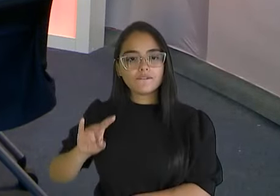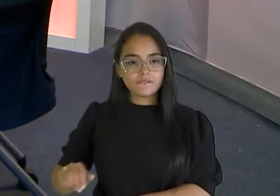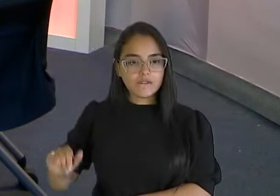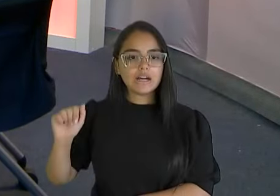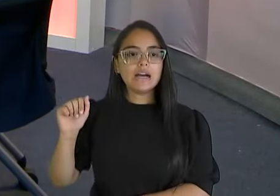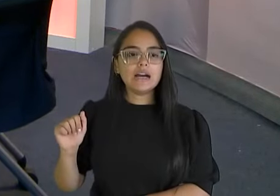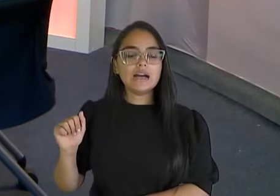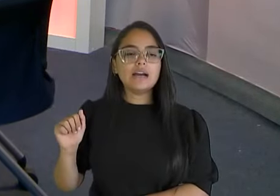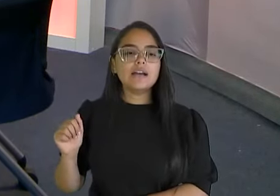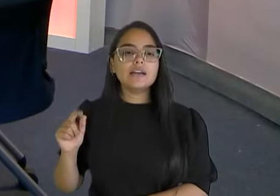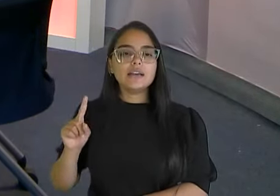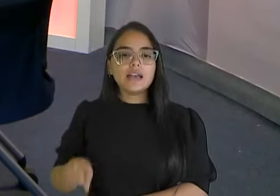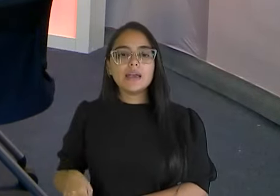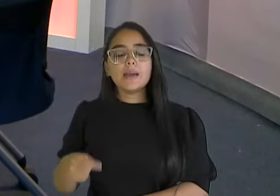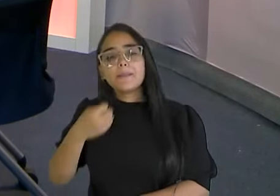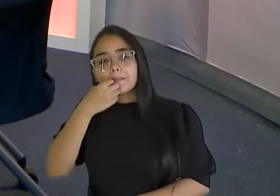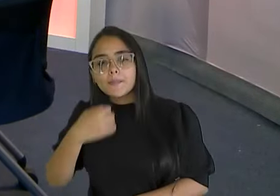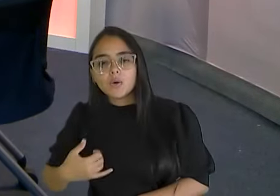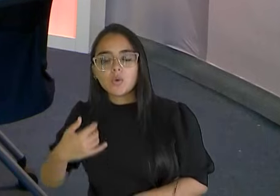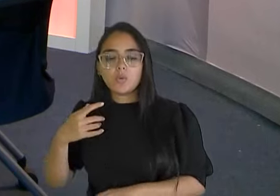consumidor. Ganhos,